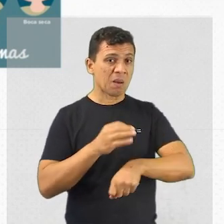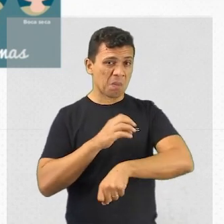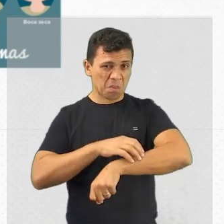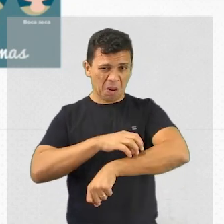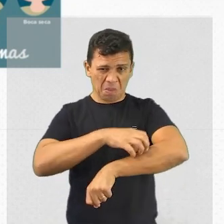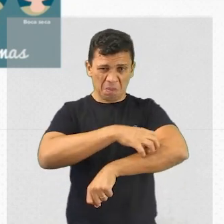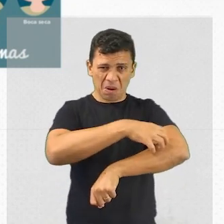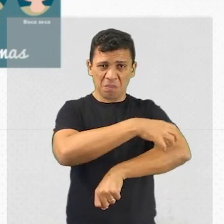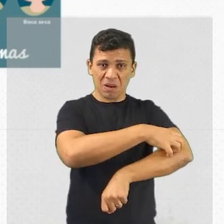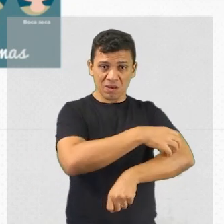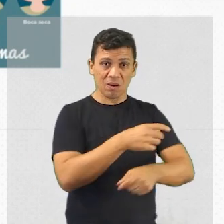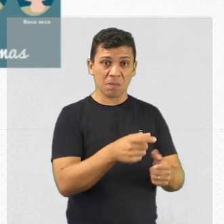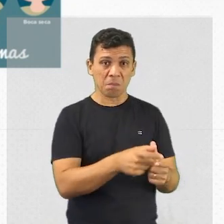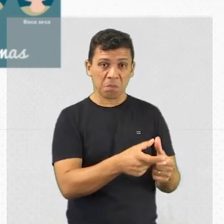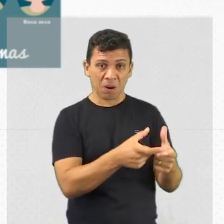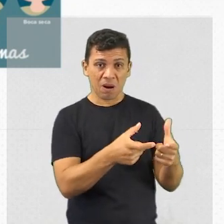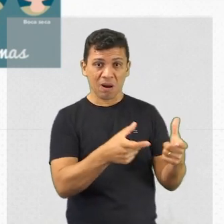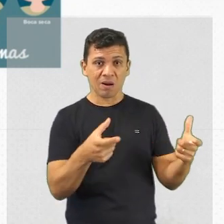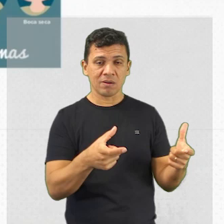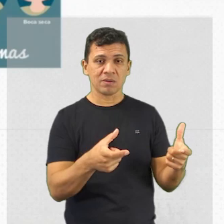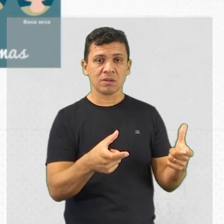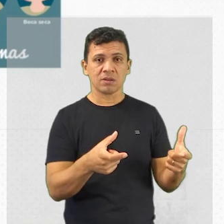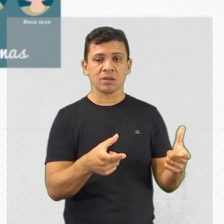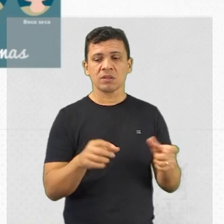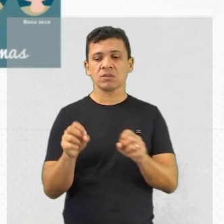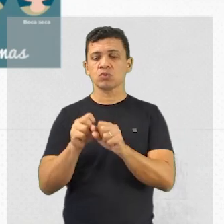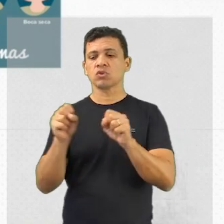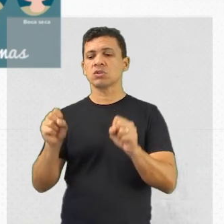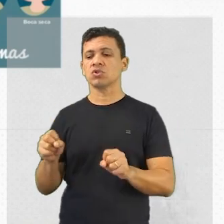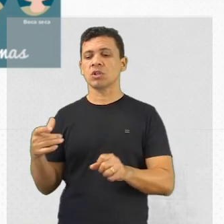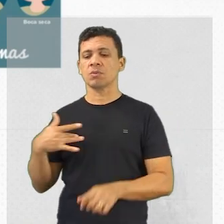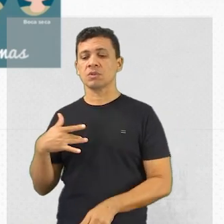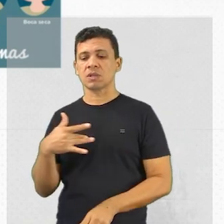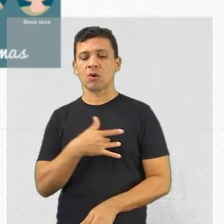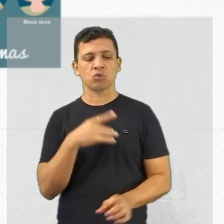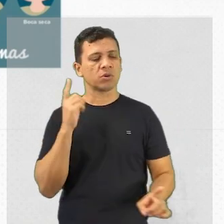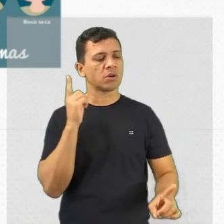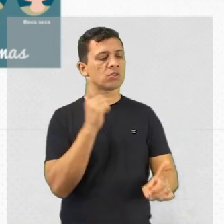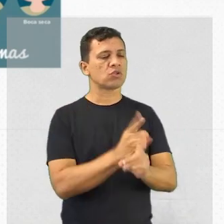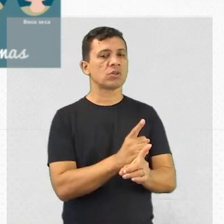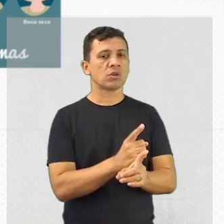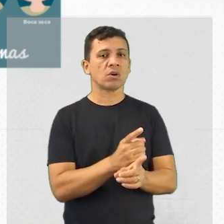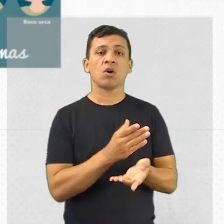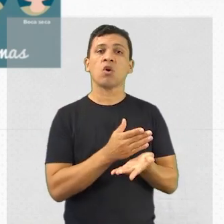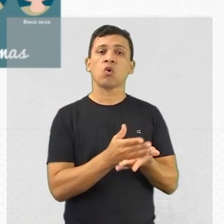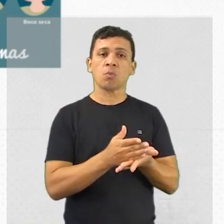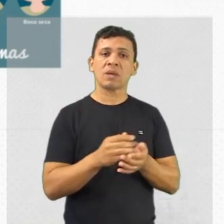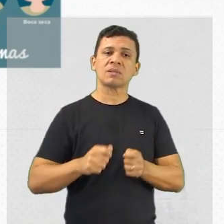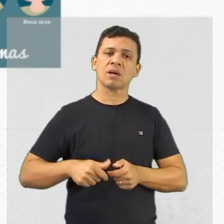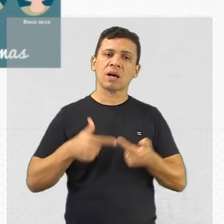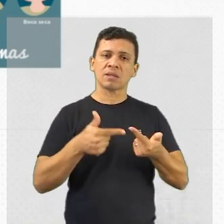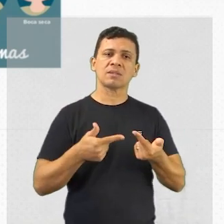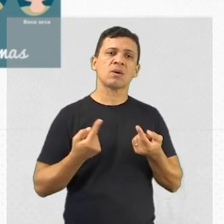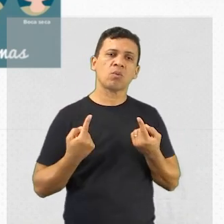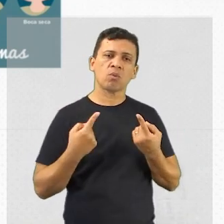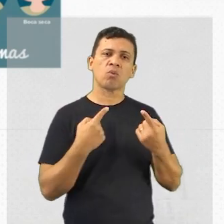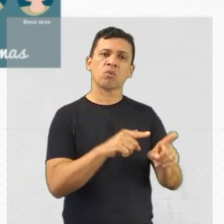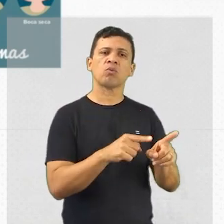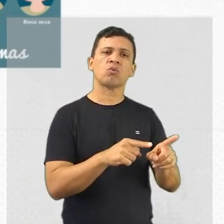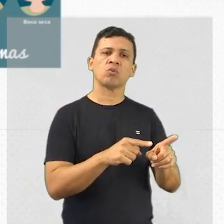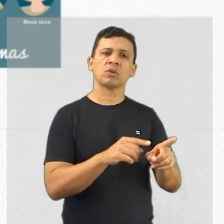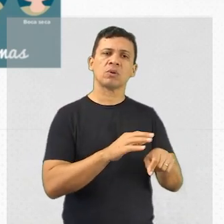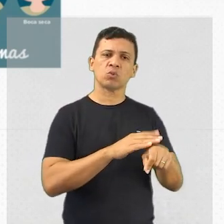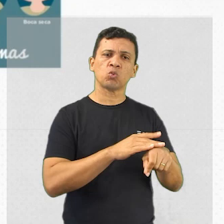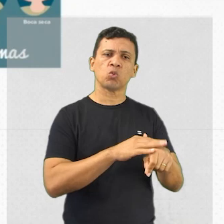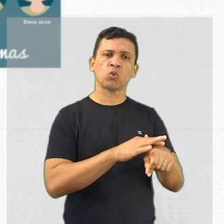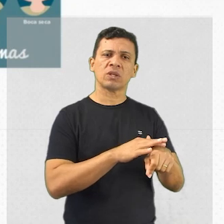né, por exemplo, o Sistema Único de Saúde, ele já identifica, já começa então a ter ações para combater essa